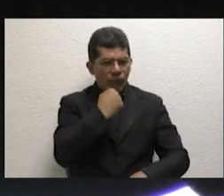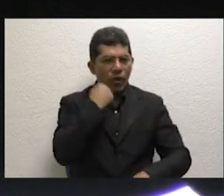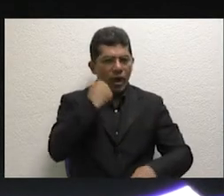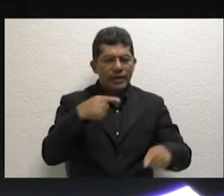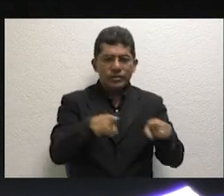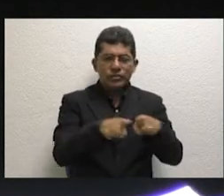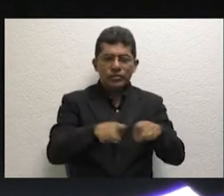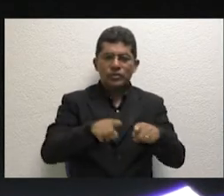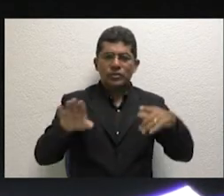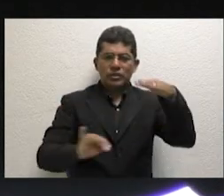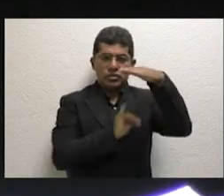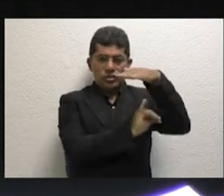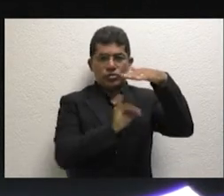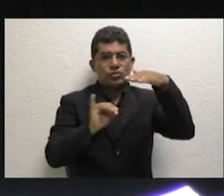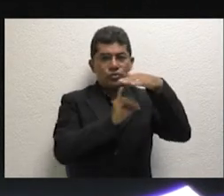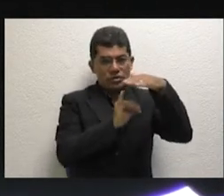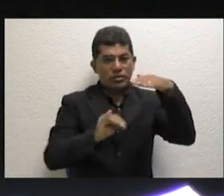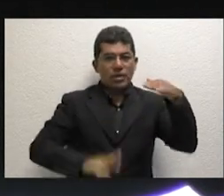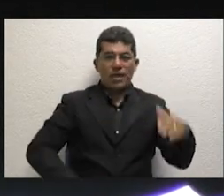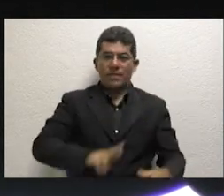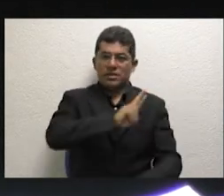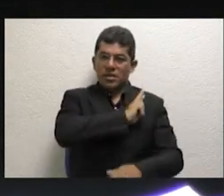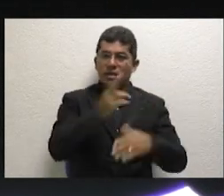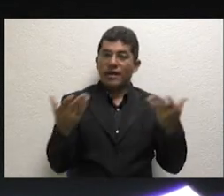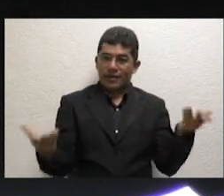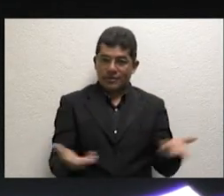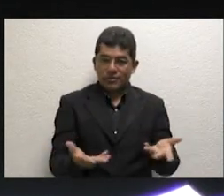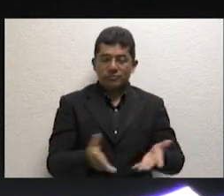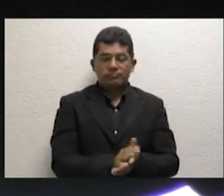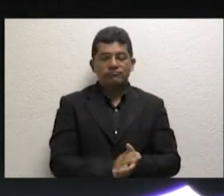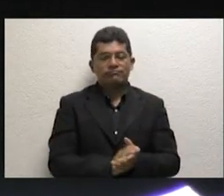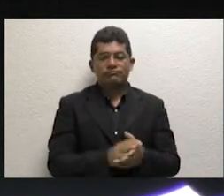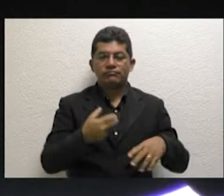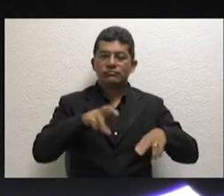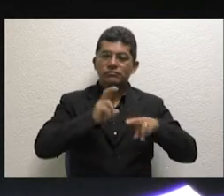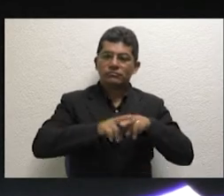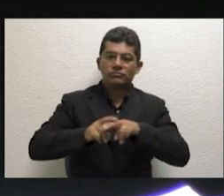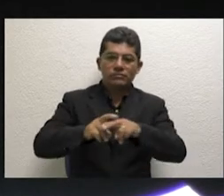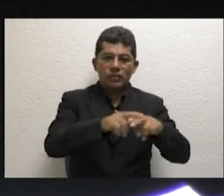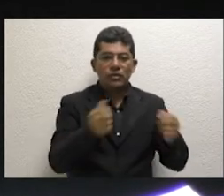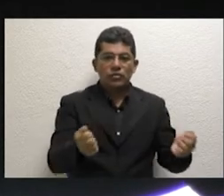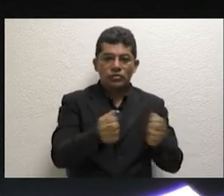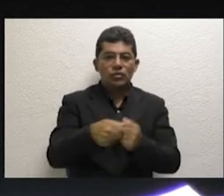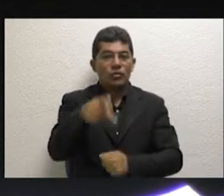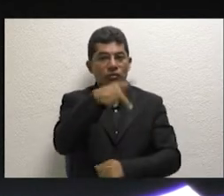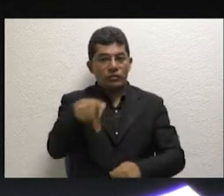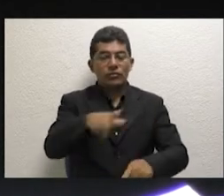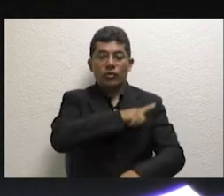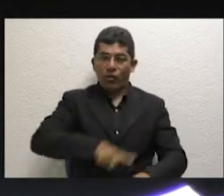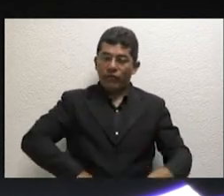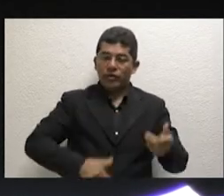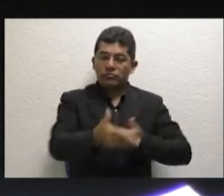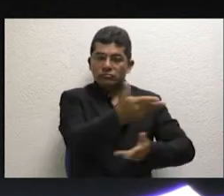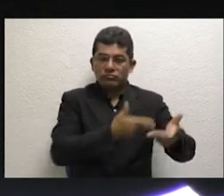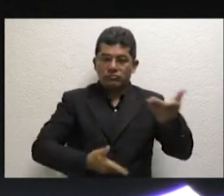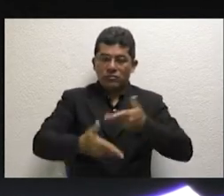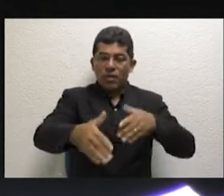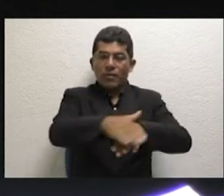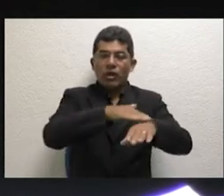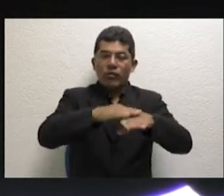das instituições que nesse momento se colocam entre os professores e o governo para a